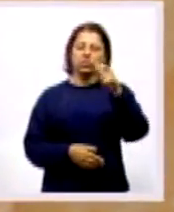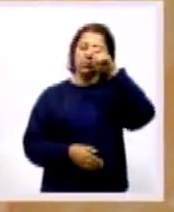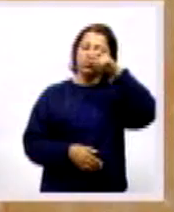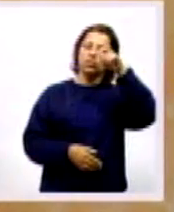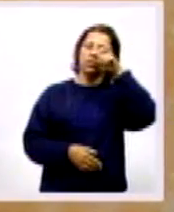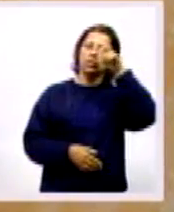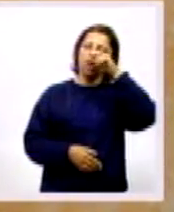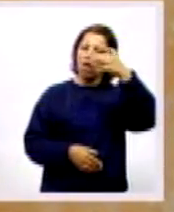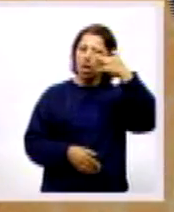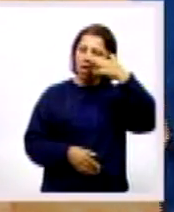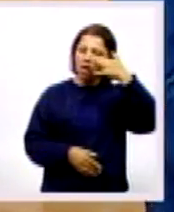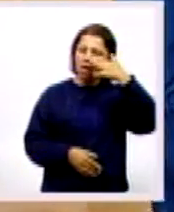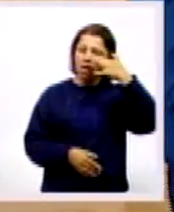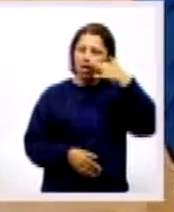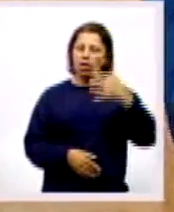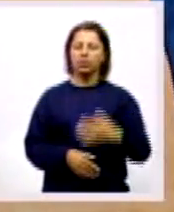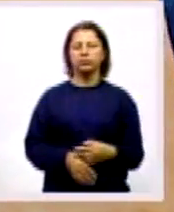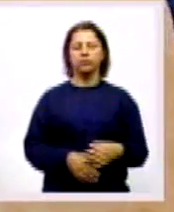espectadores, de admiradores.